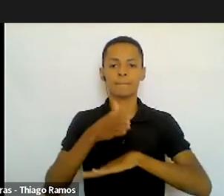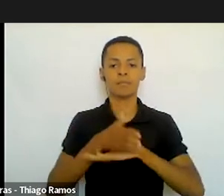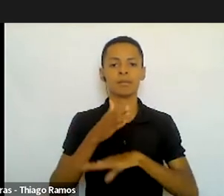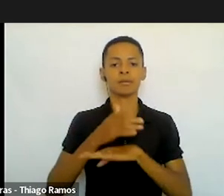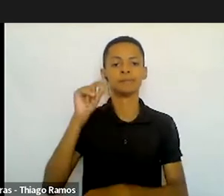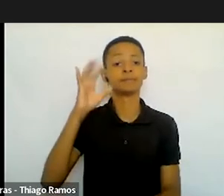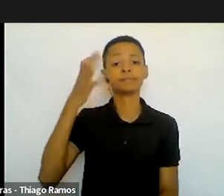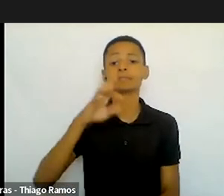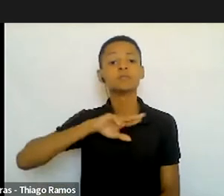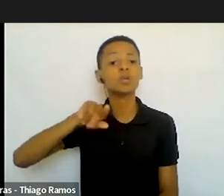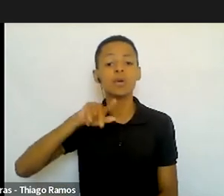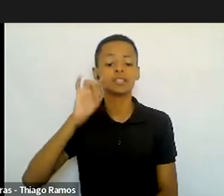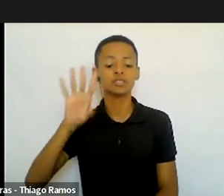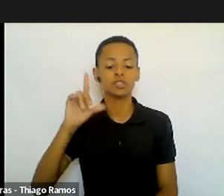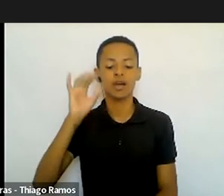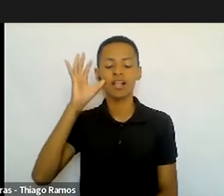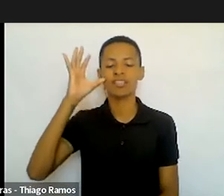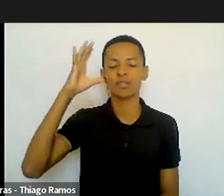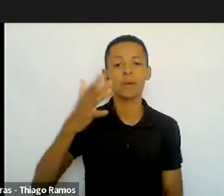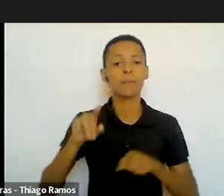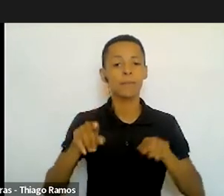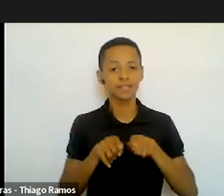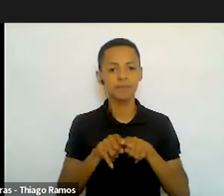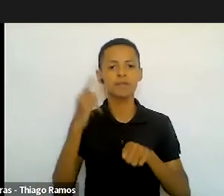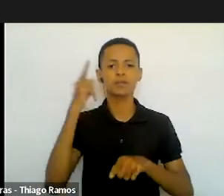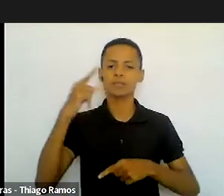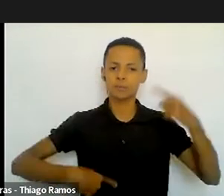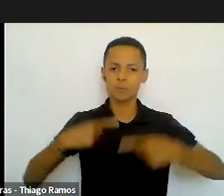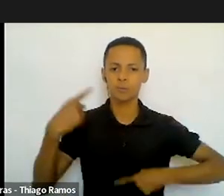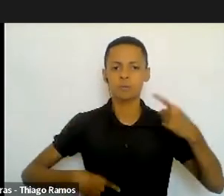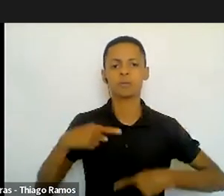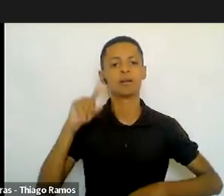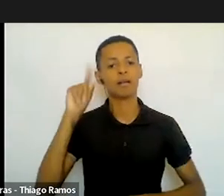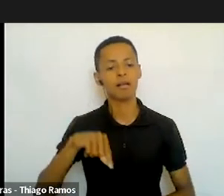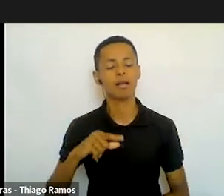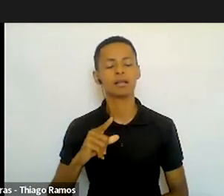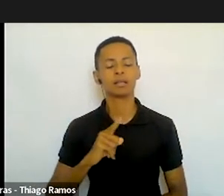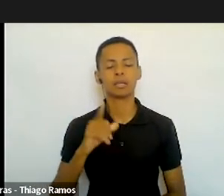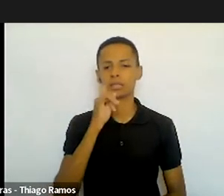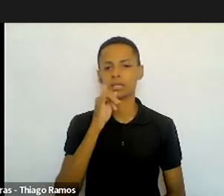não só fazer parte nas tomadas de decisões, mas para concorrer também a cargos políticos, como